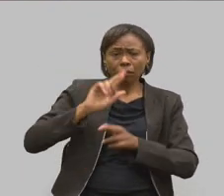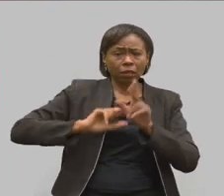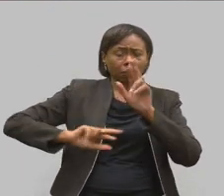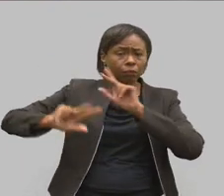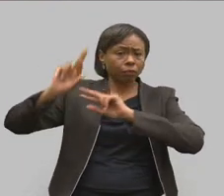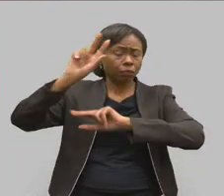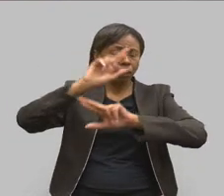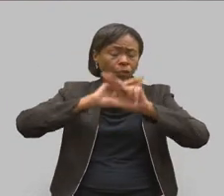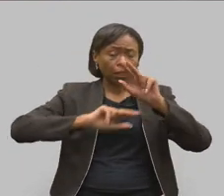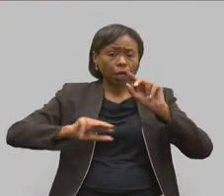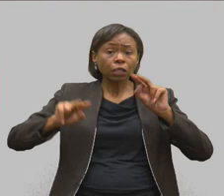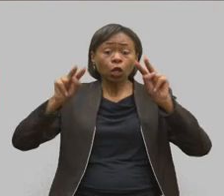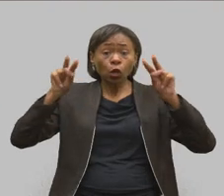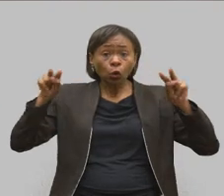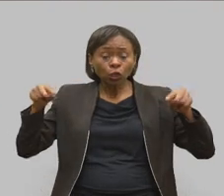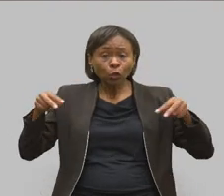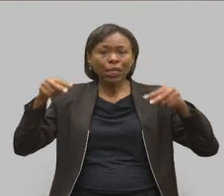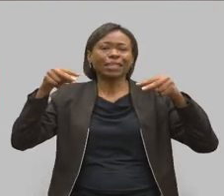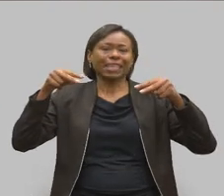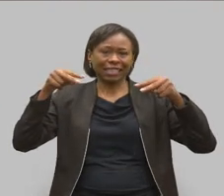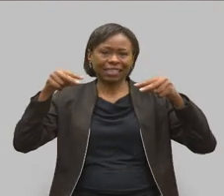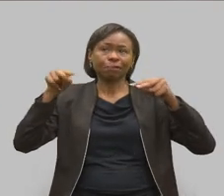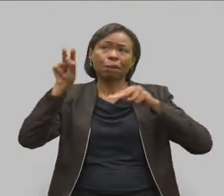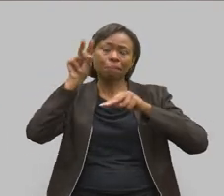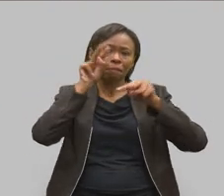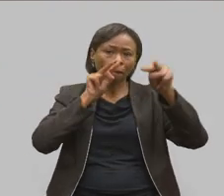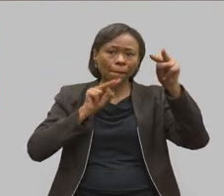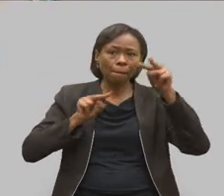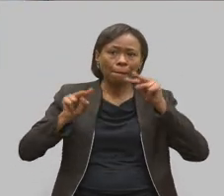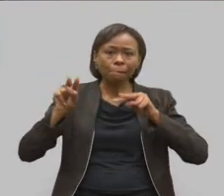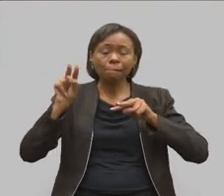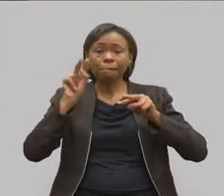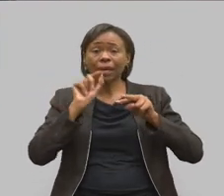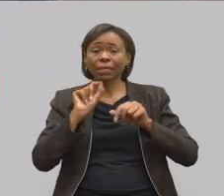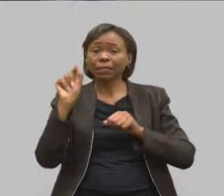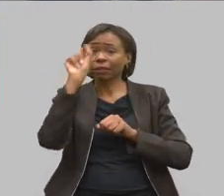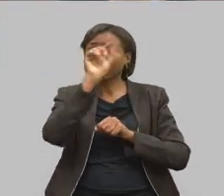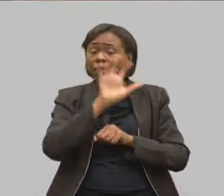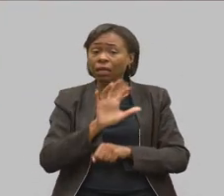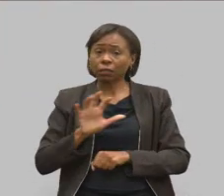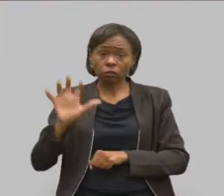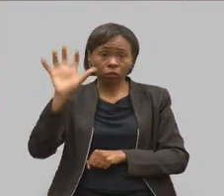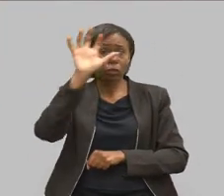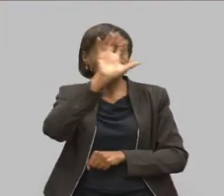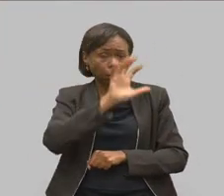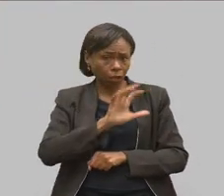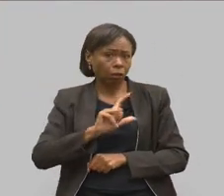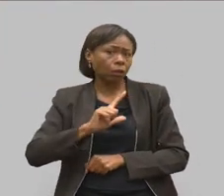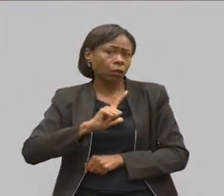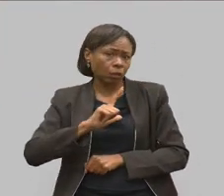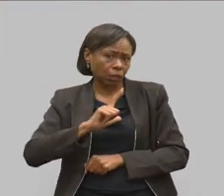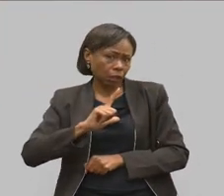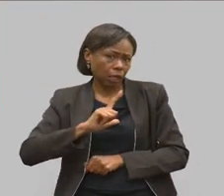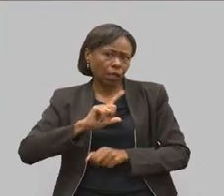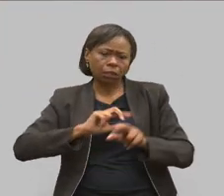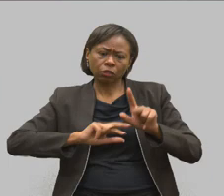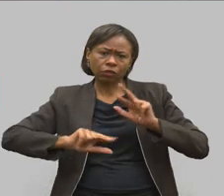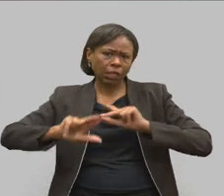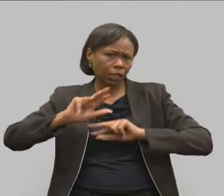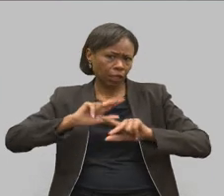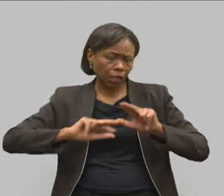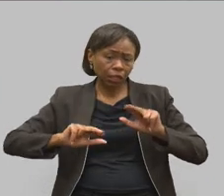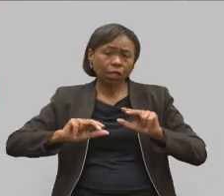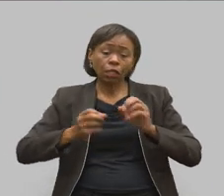eh eh peculiar e com essas distribuições e criação desses centros